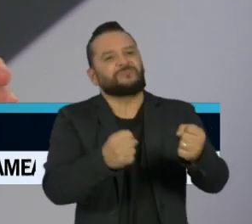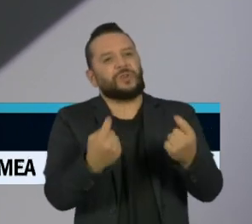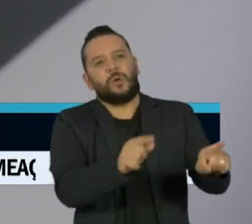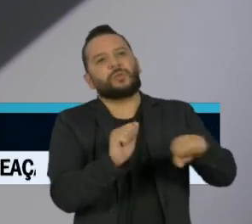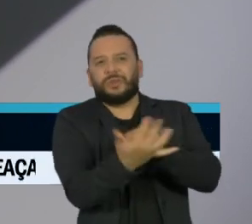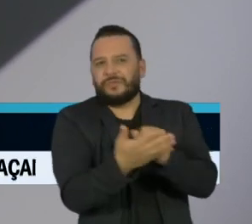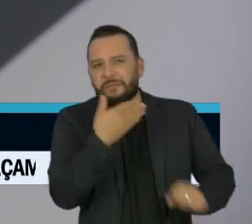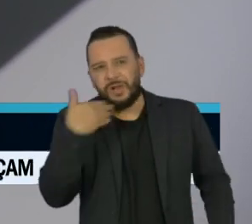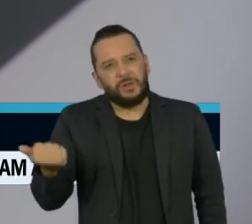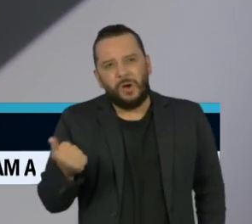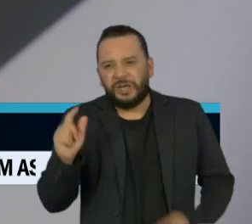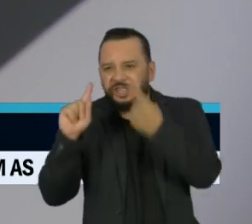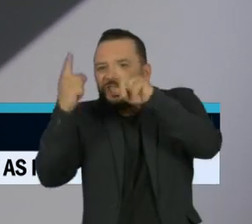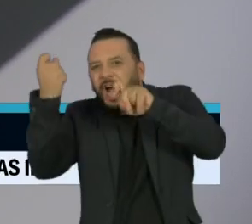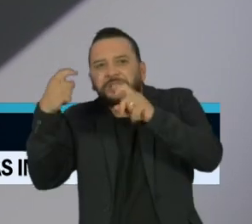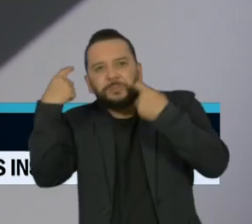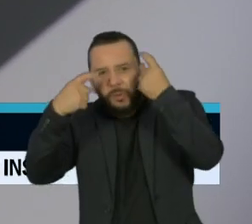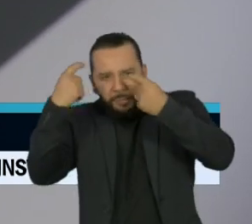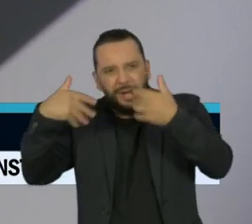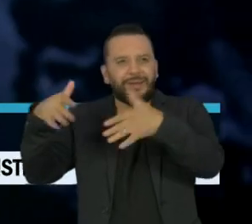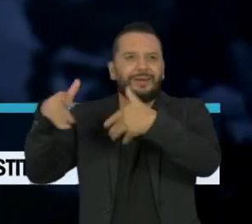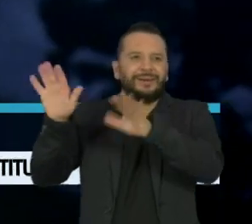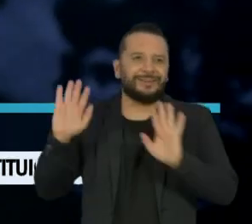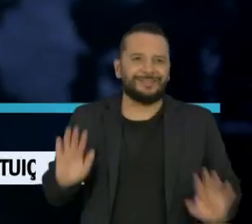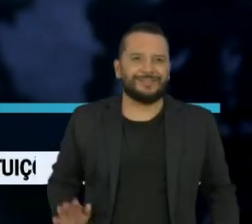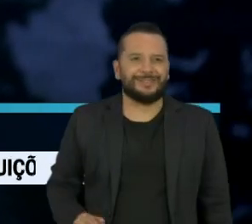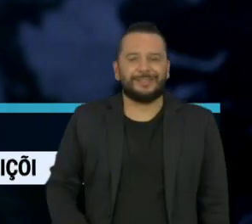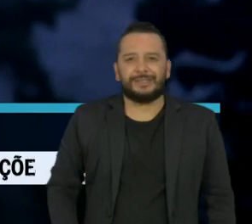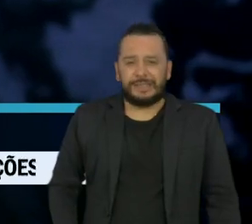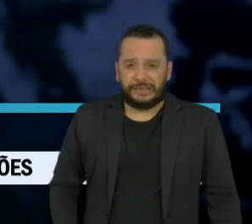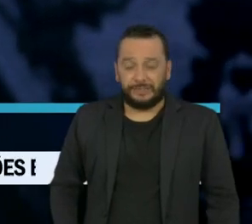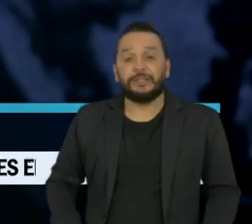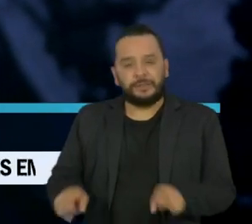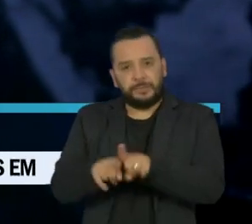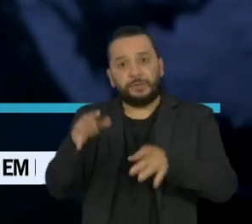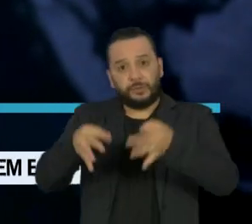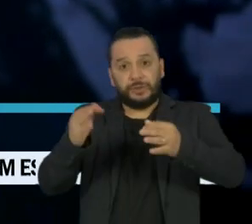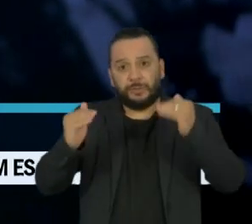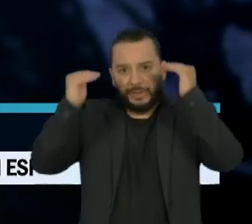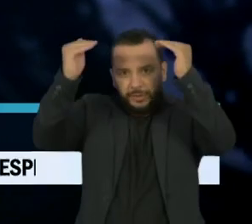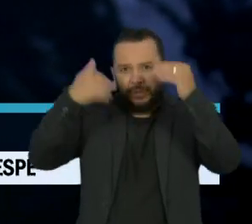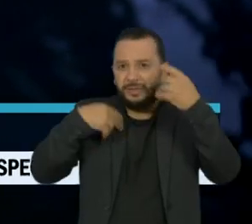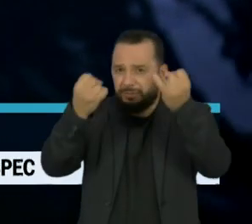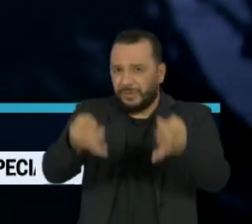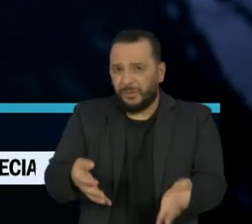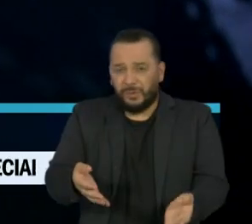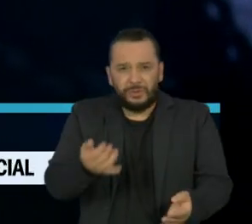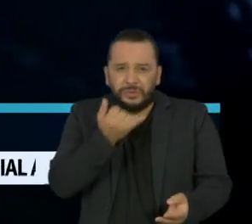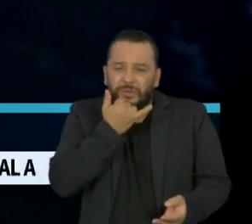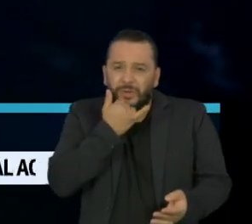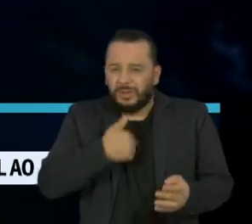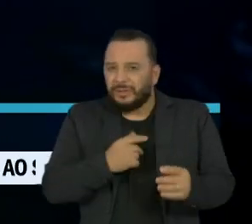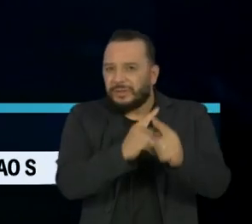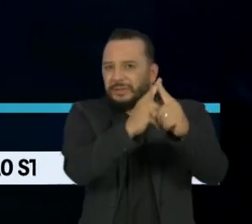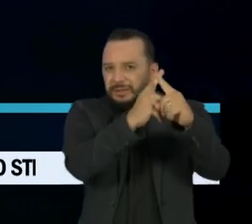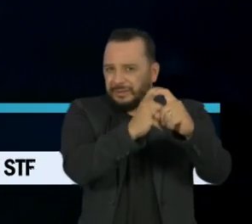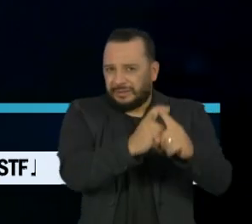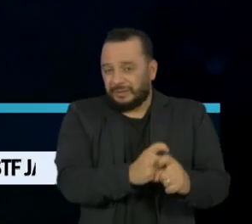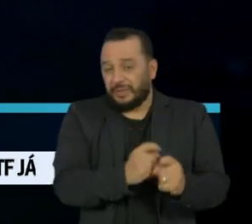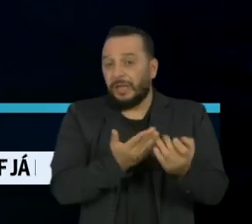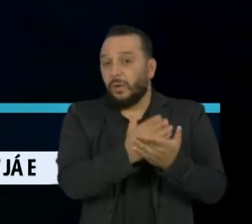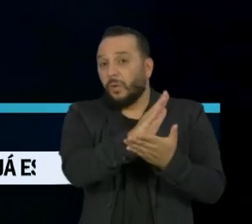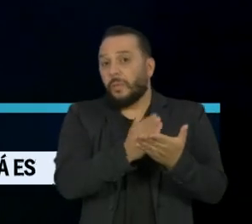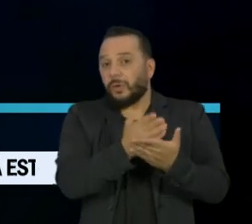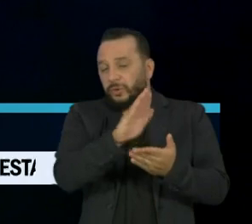combater a pandemia defender economia a desembargadora que julgou o caso lembrou que não deve ter sido a suástica que incomodou o